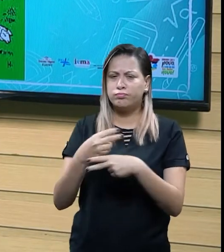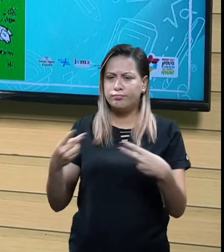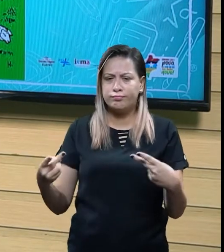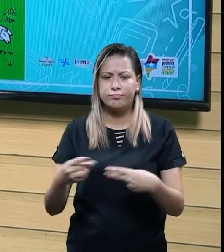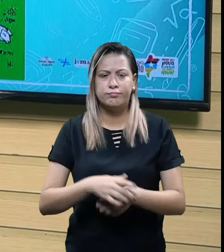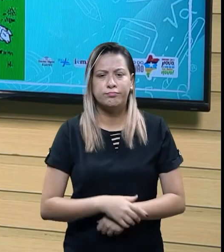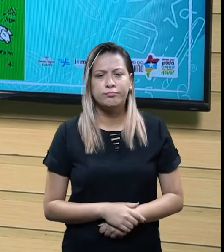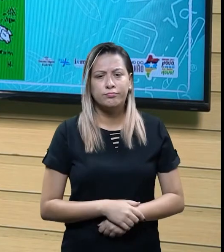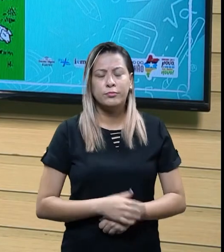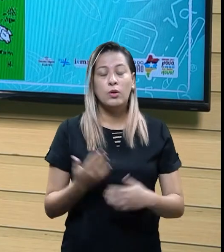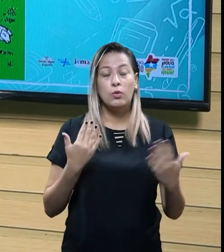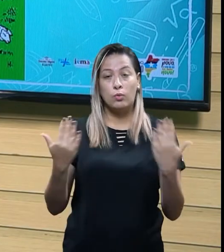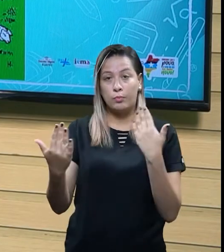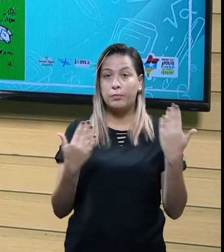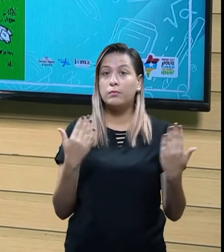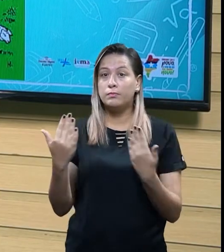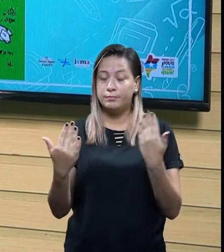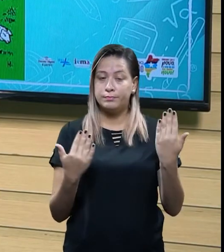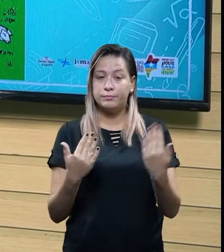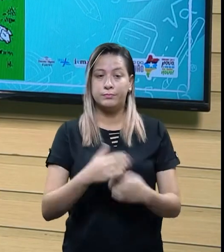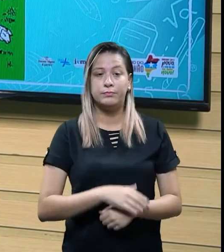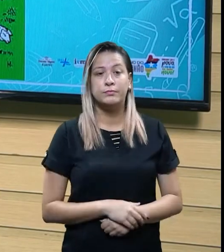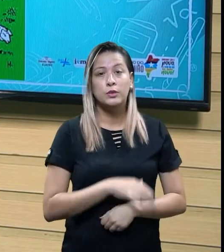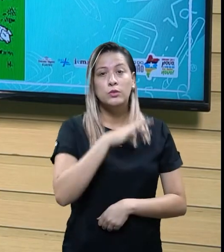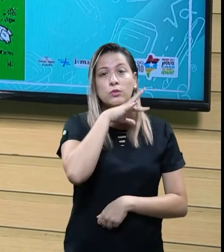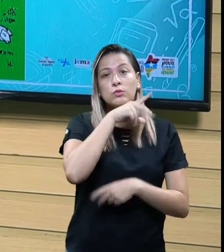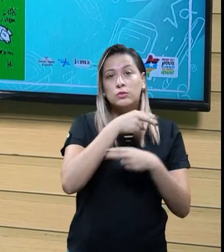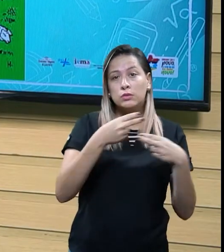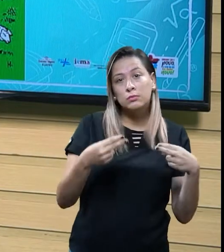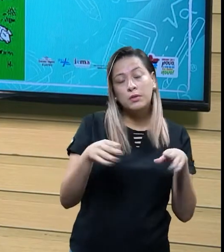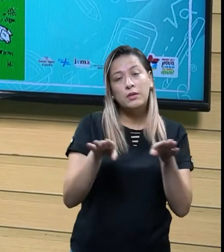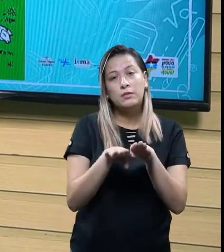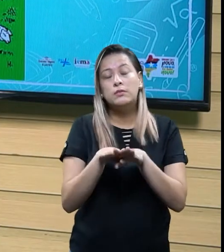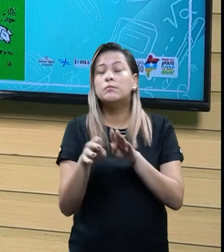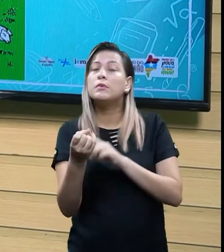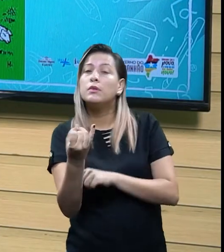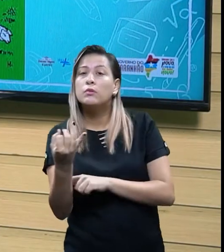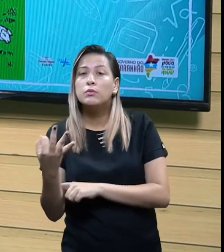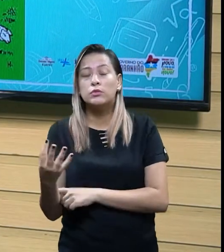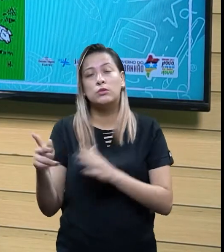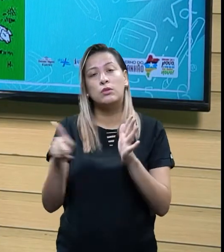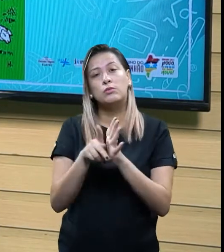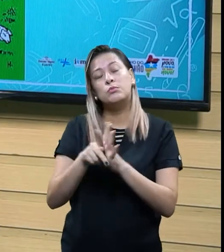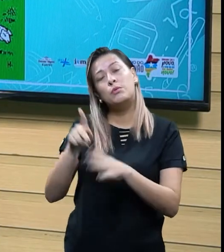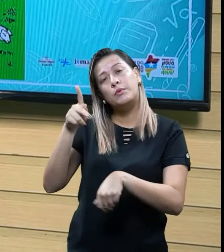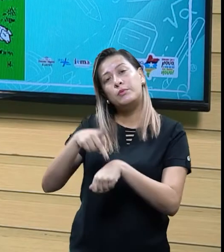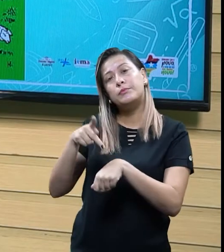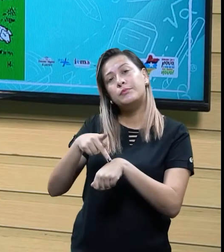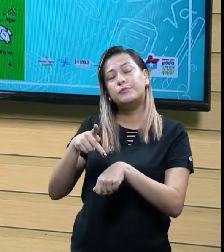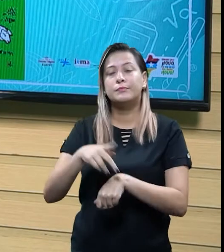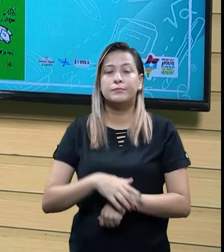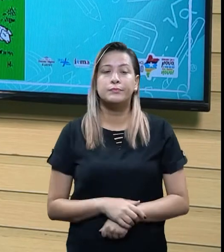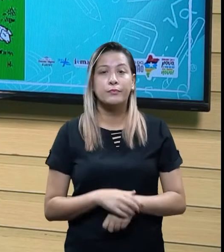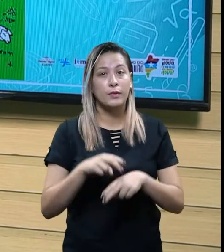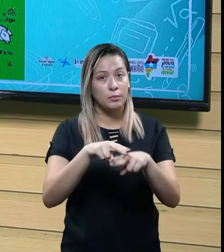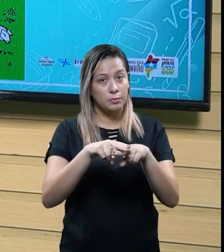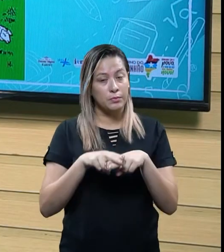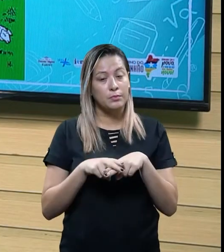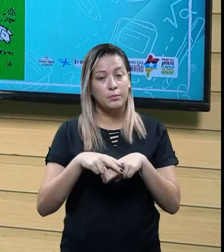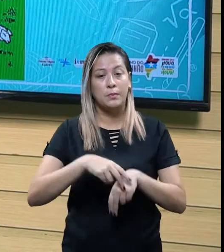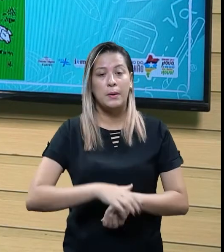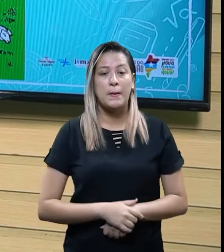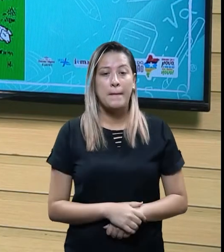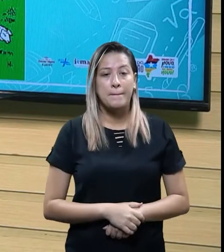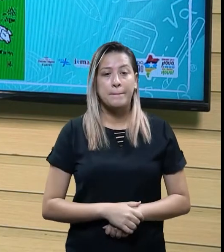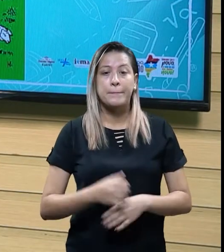com comparação entre os animais e a quantidade de pedras. Por isso, pedra, tá, é que vai